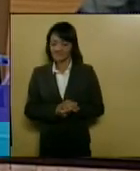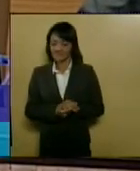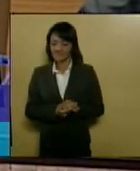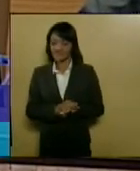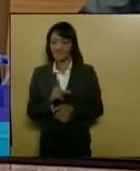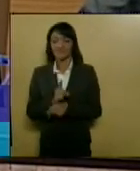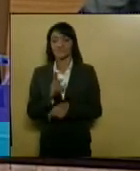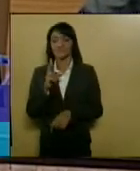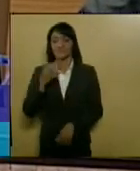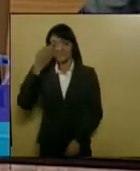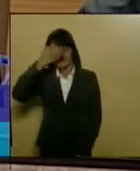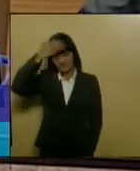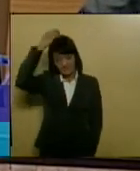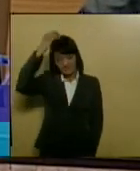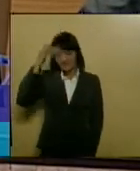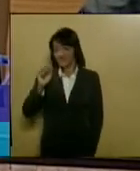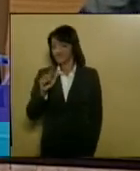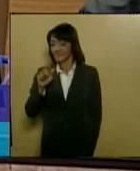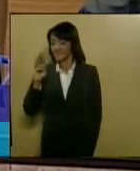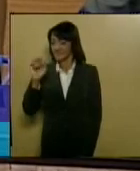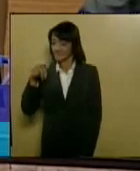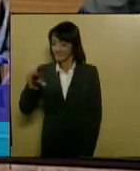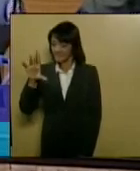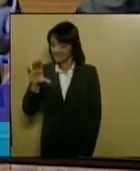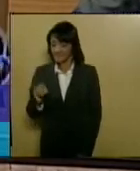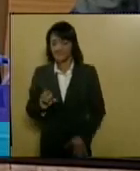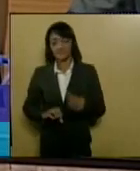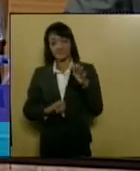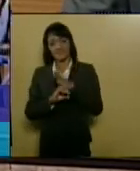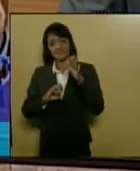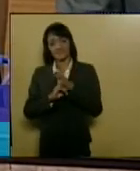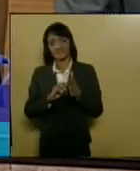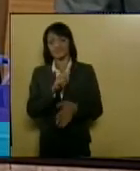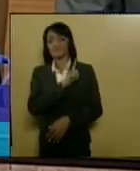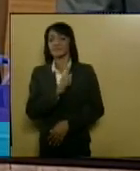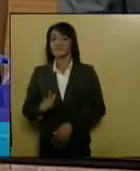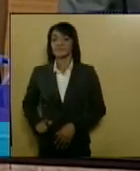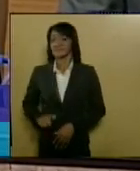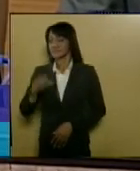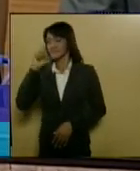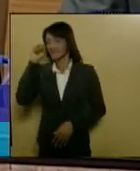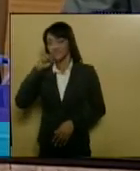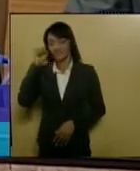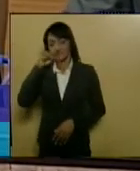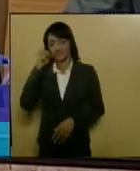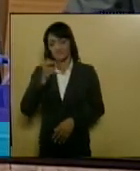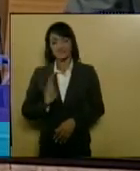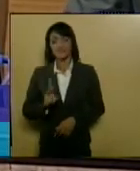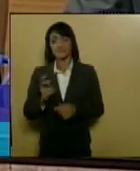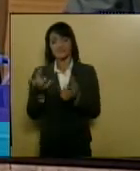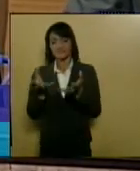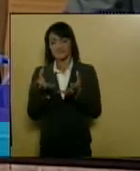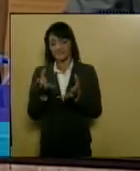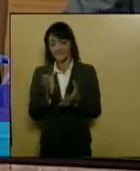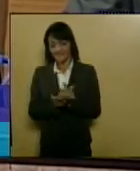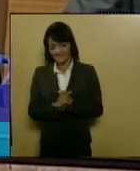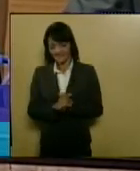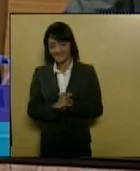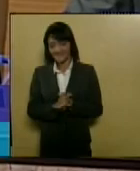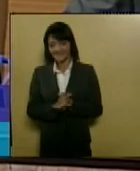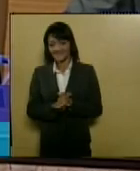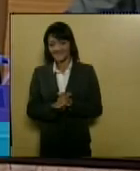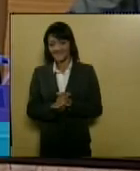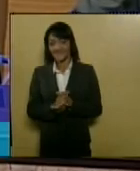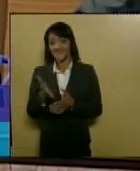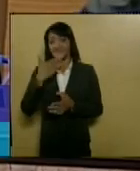Ao doutor Albano Franco, que está sempre aqui nos prestigiando, um grande empresário, um governador, senador, que sempre quer o engrandecimento